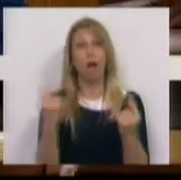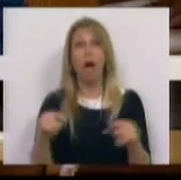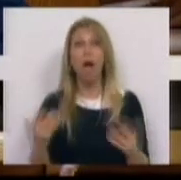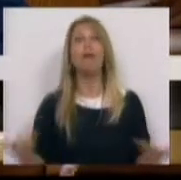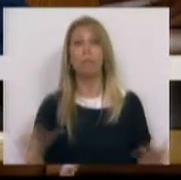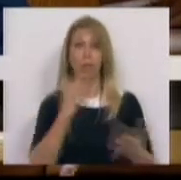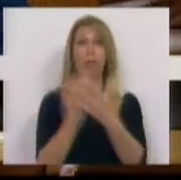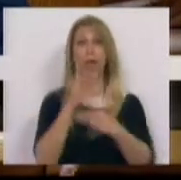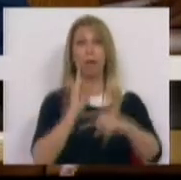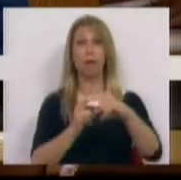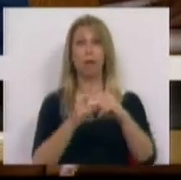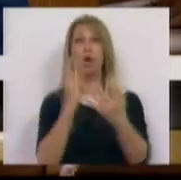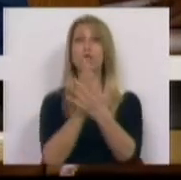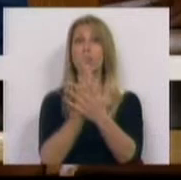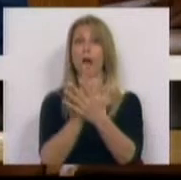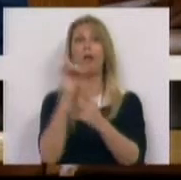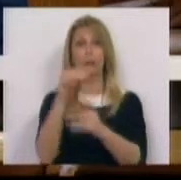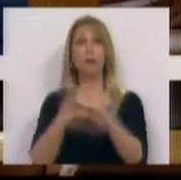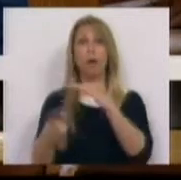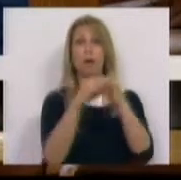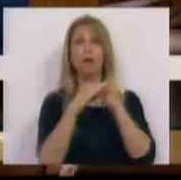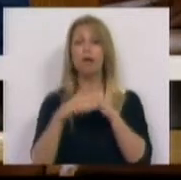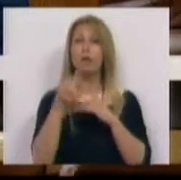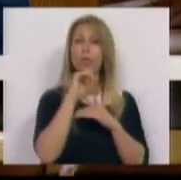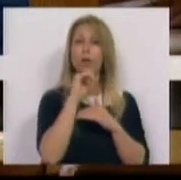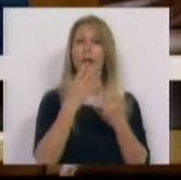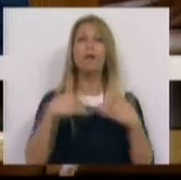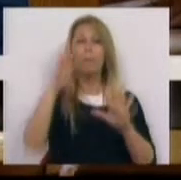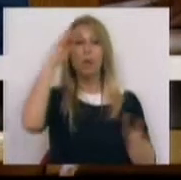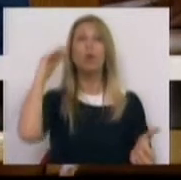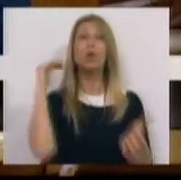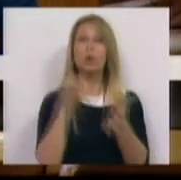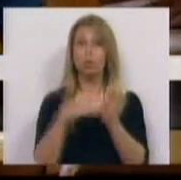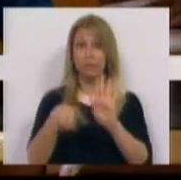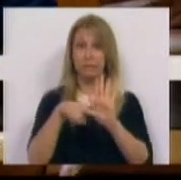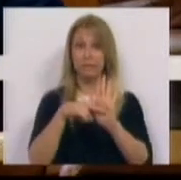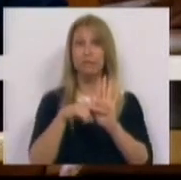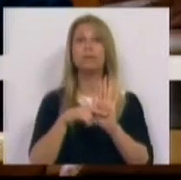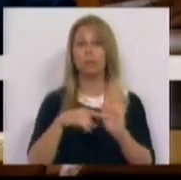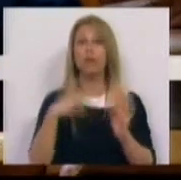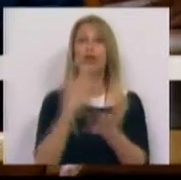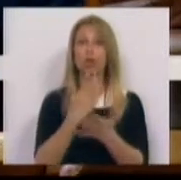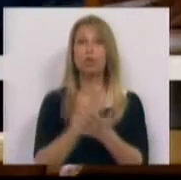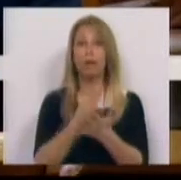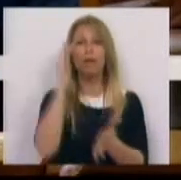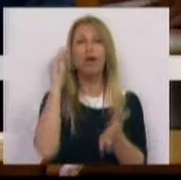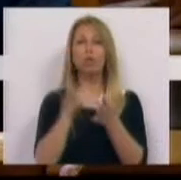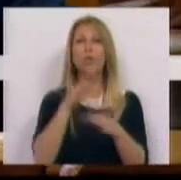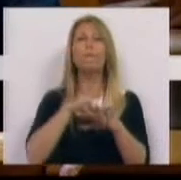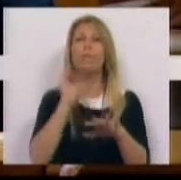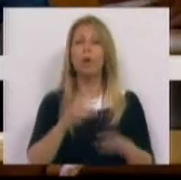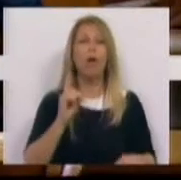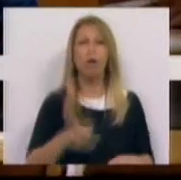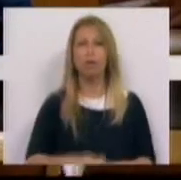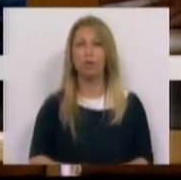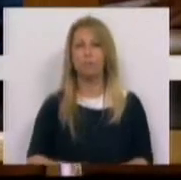escolar e a igualdade de oportunidades, mas os resultados do insucesso escolar têm origem nos seguintes fatores.